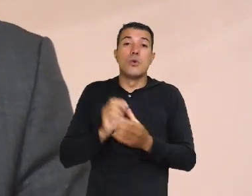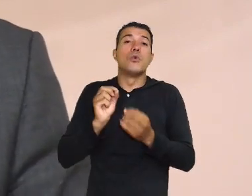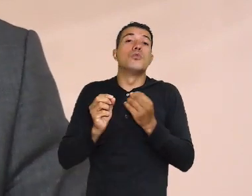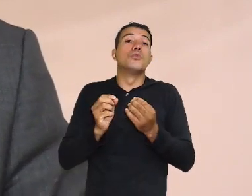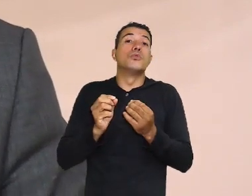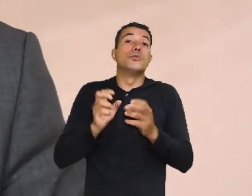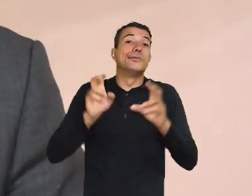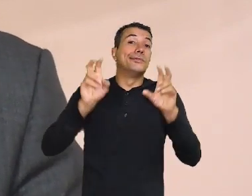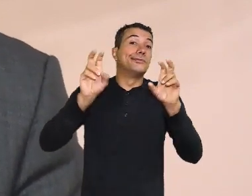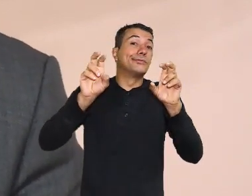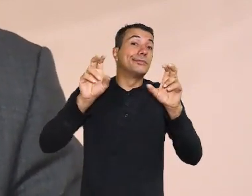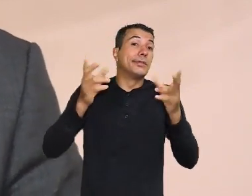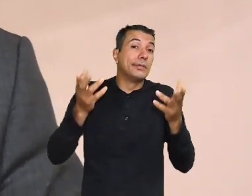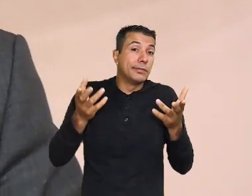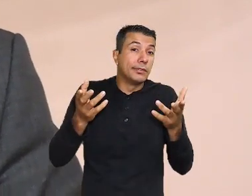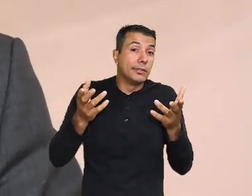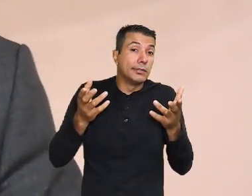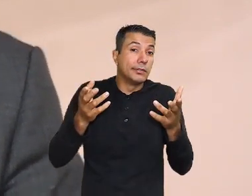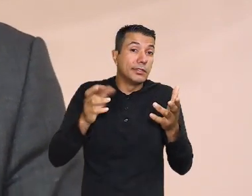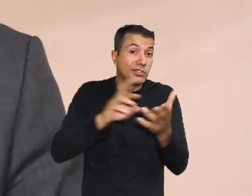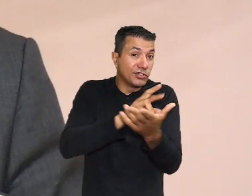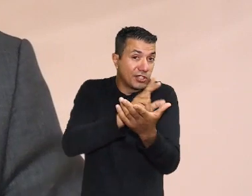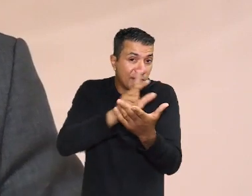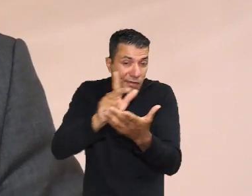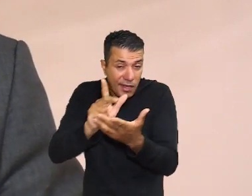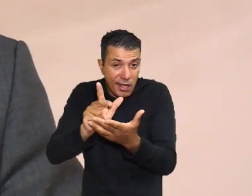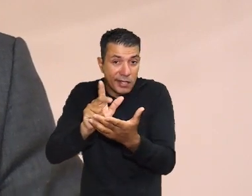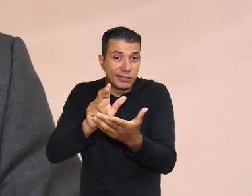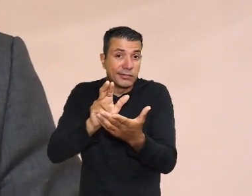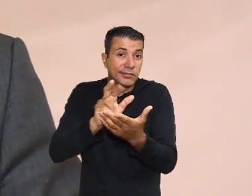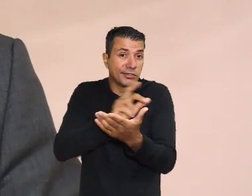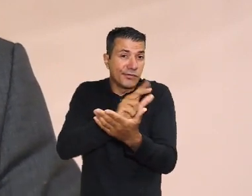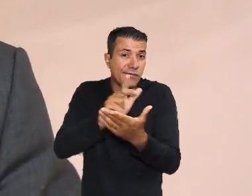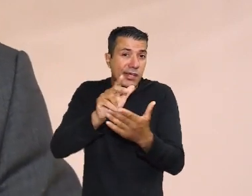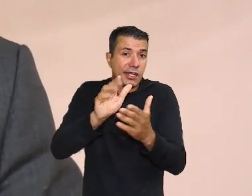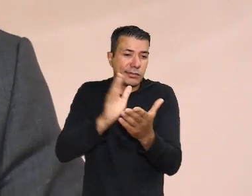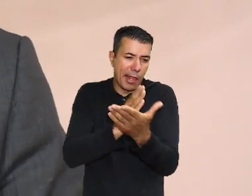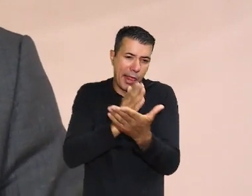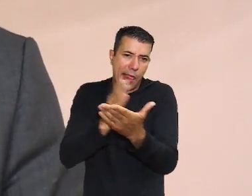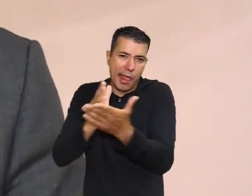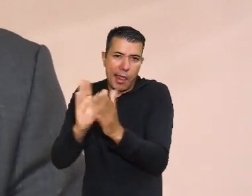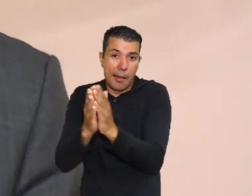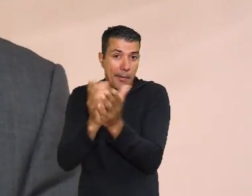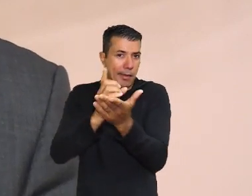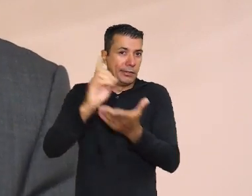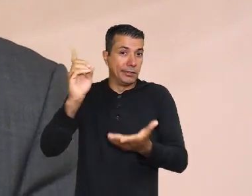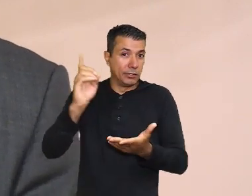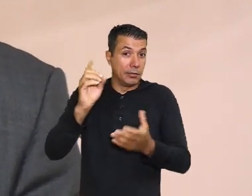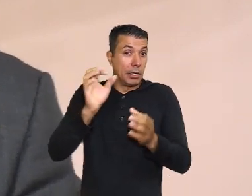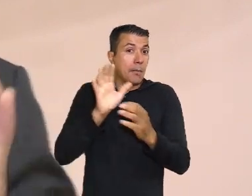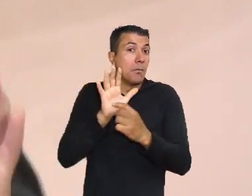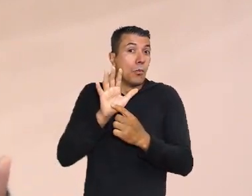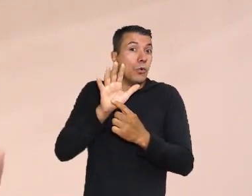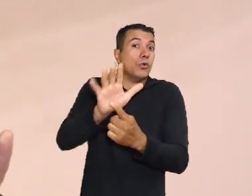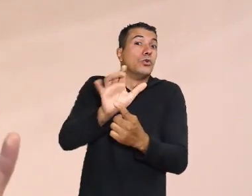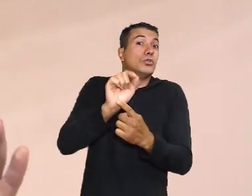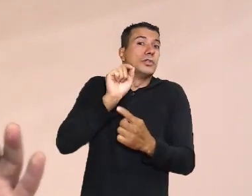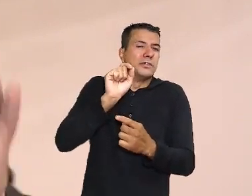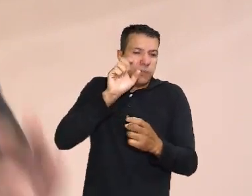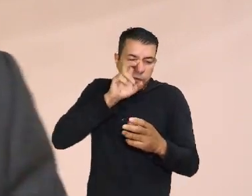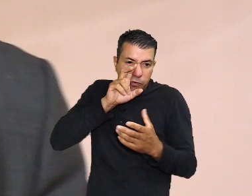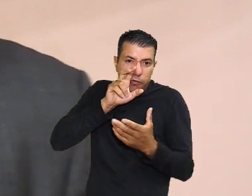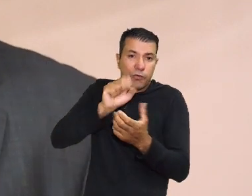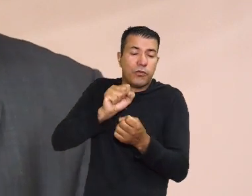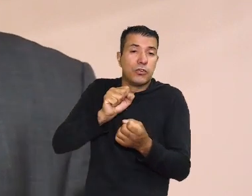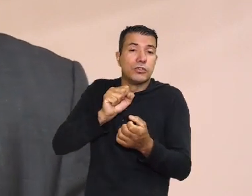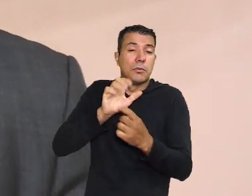estudar outros livros também da Bíblia, assim como fizemos das outras vezes, para reforçar o tema. Hoje o assunto, pastores,